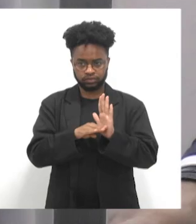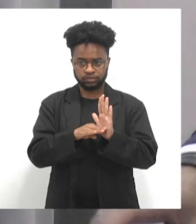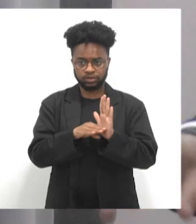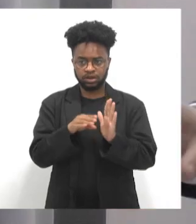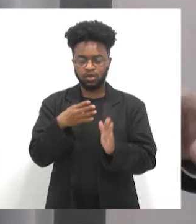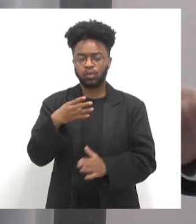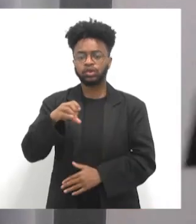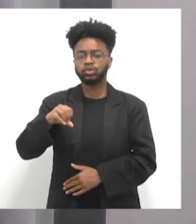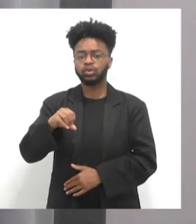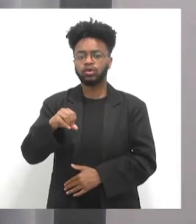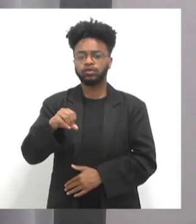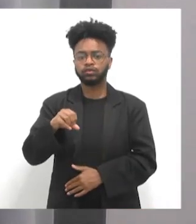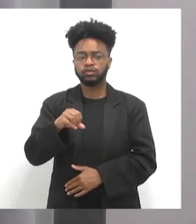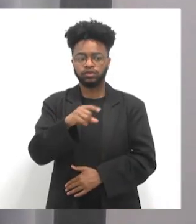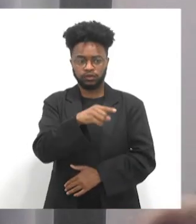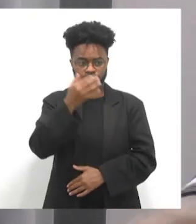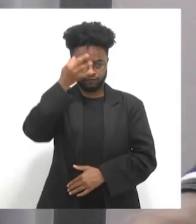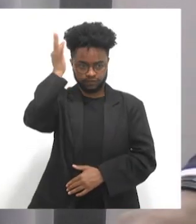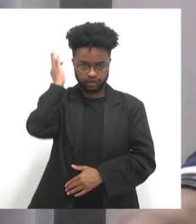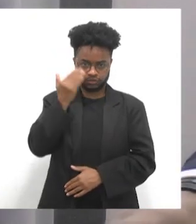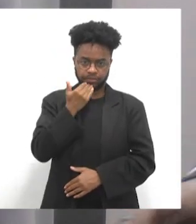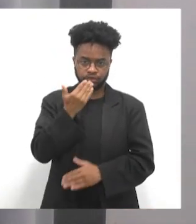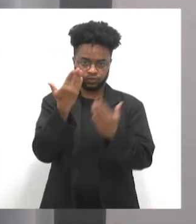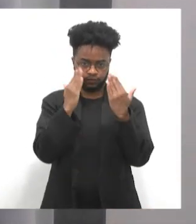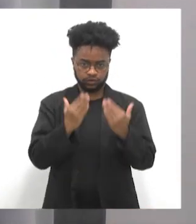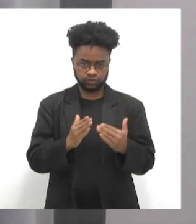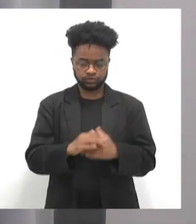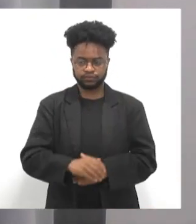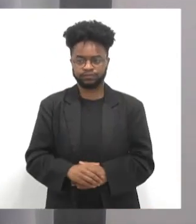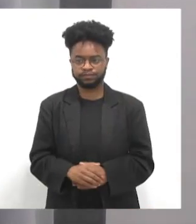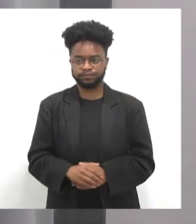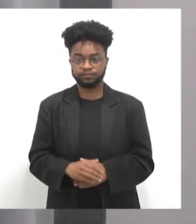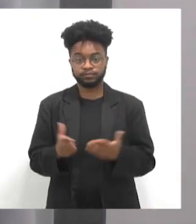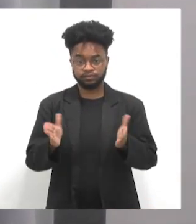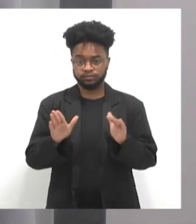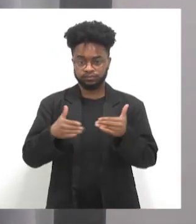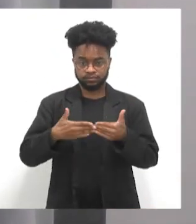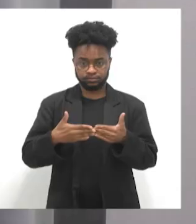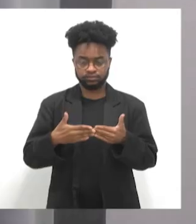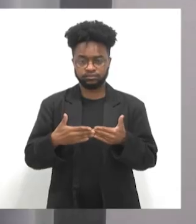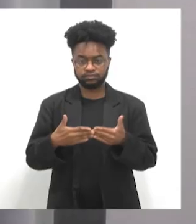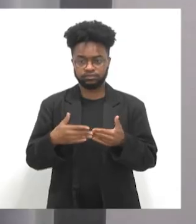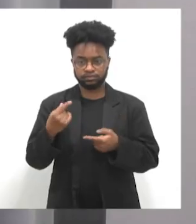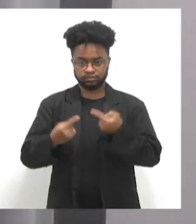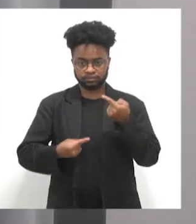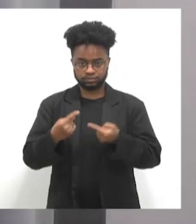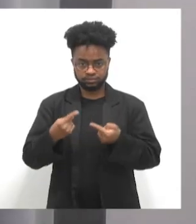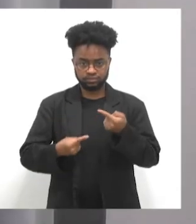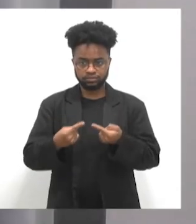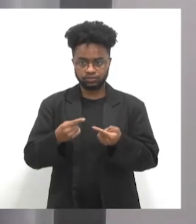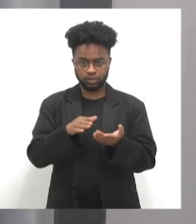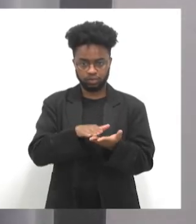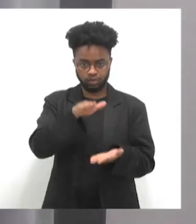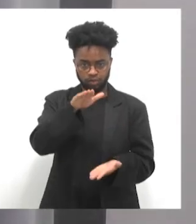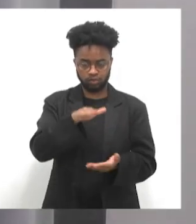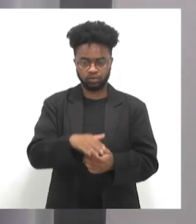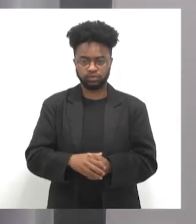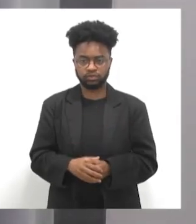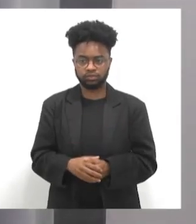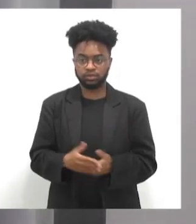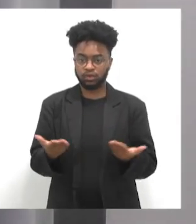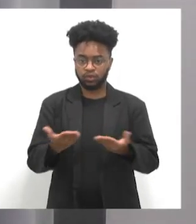o 49, deputado pedi Fred pediu vista. Isso. Então, encerrado aqui a discussão do bloco,